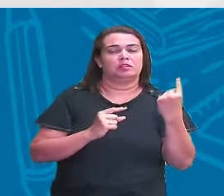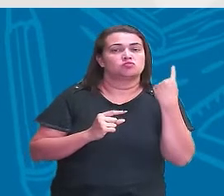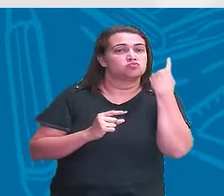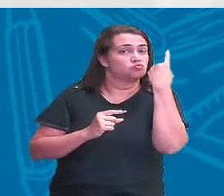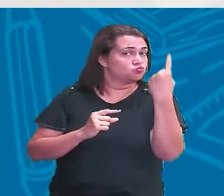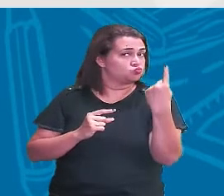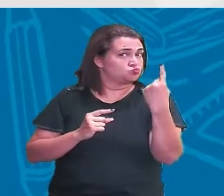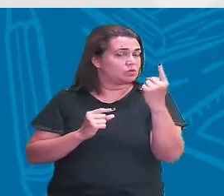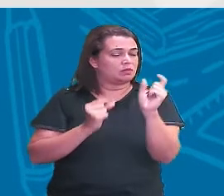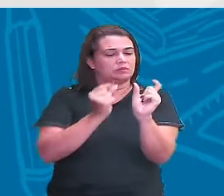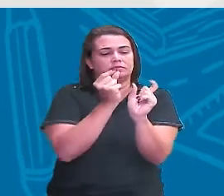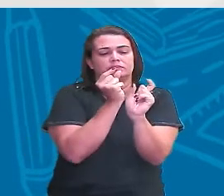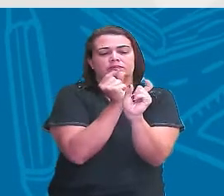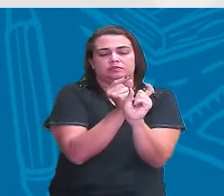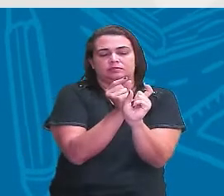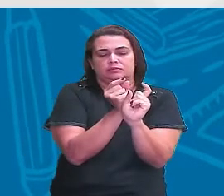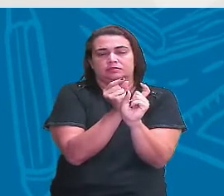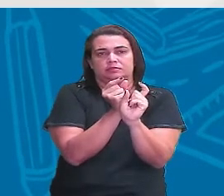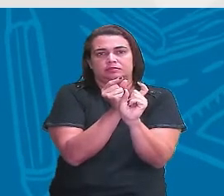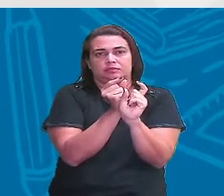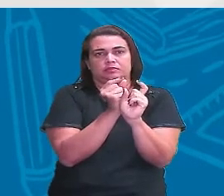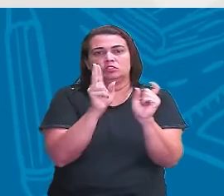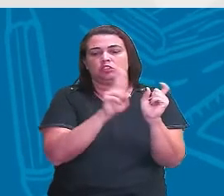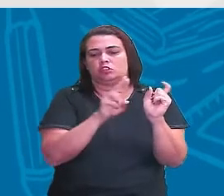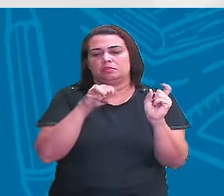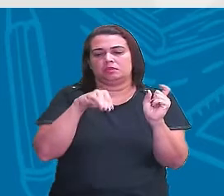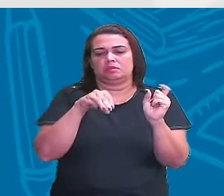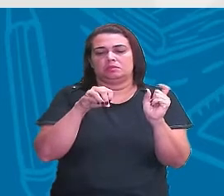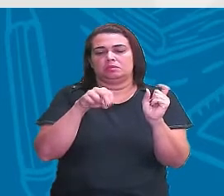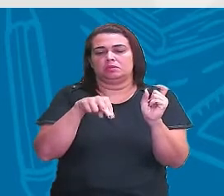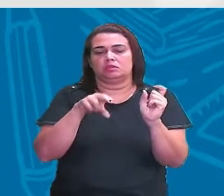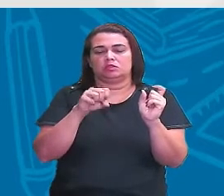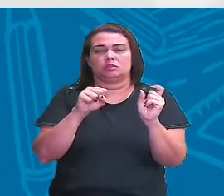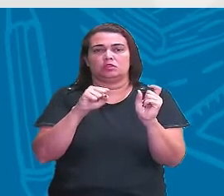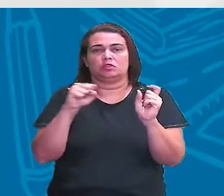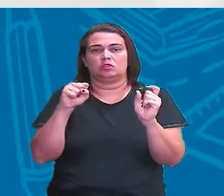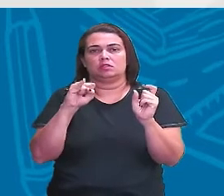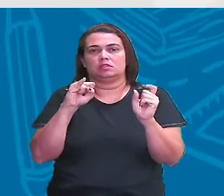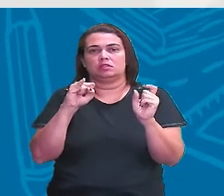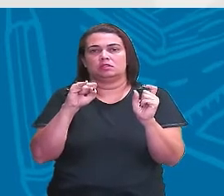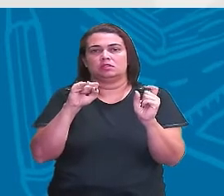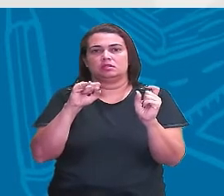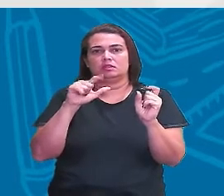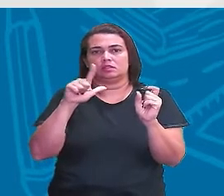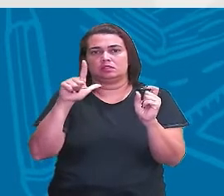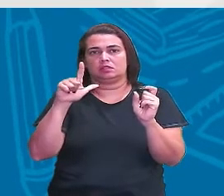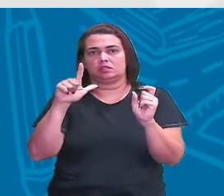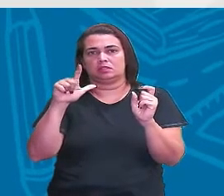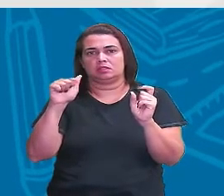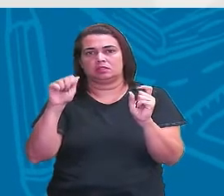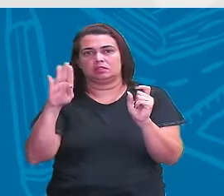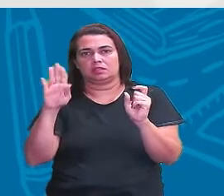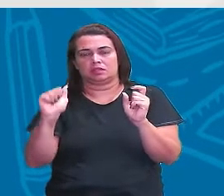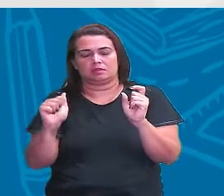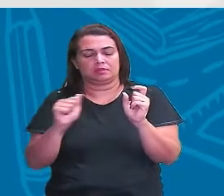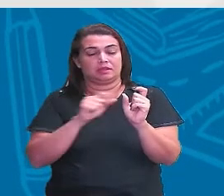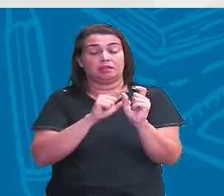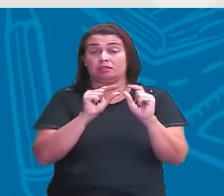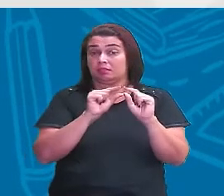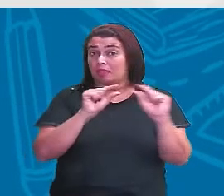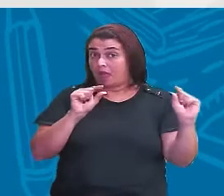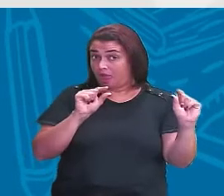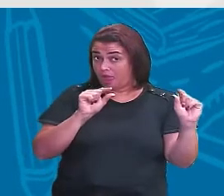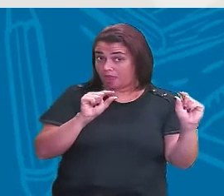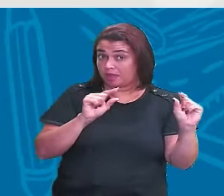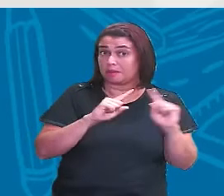mostra que uma sílaba a gente chama de monossílaba, tá? É um nome grandão, mas